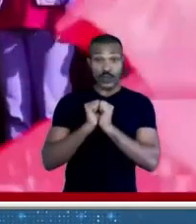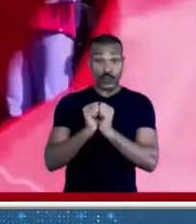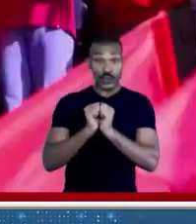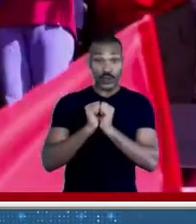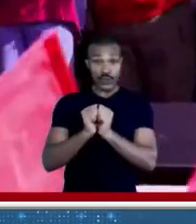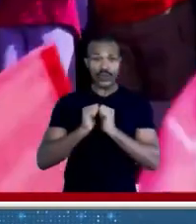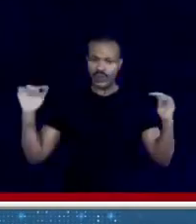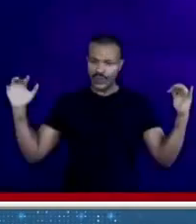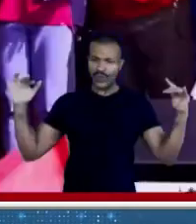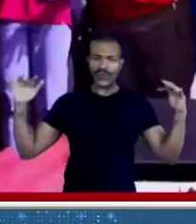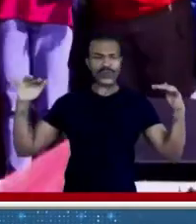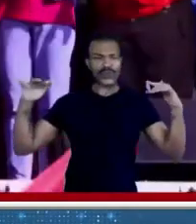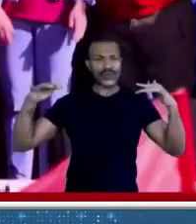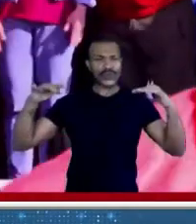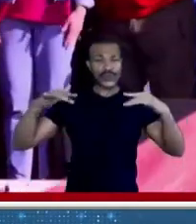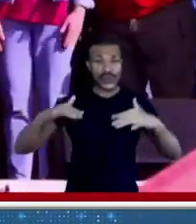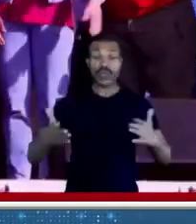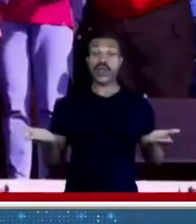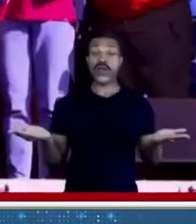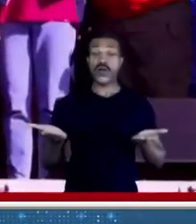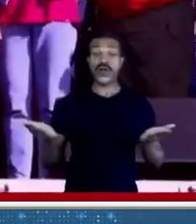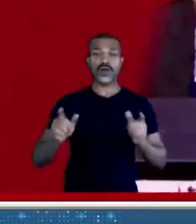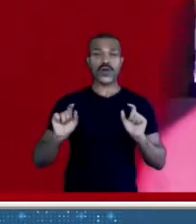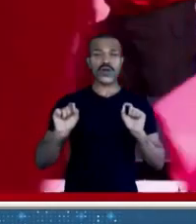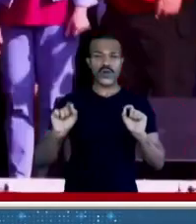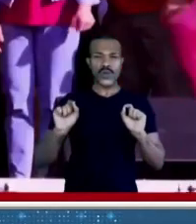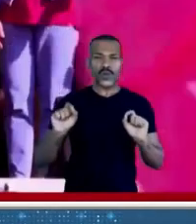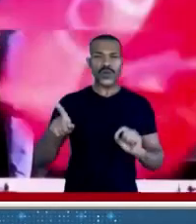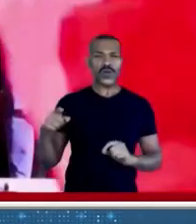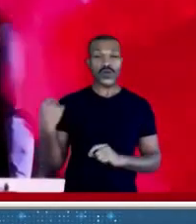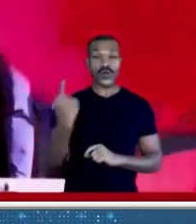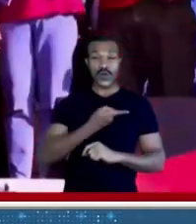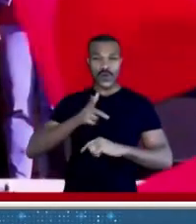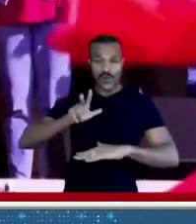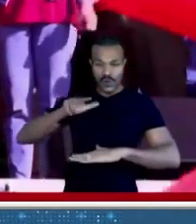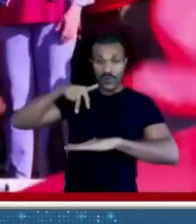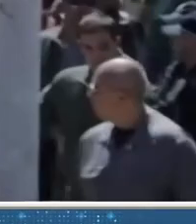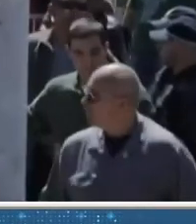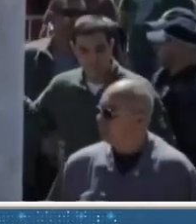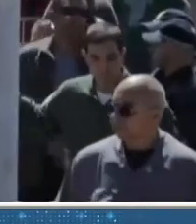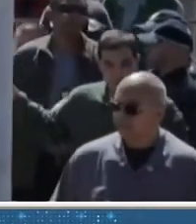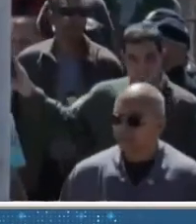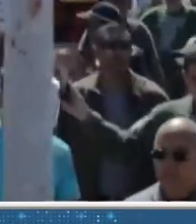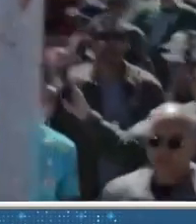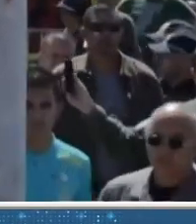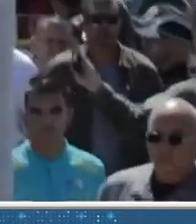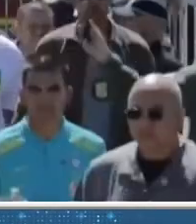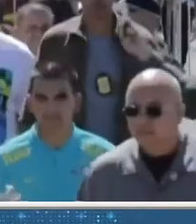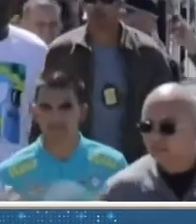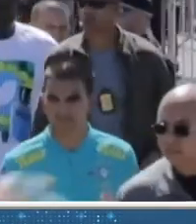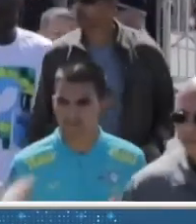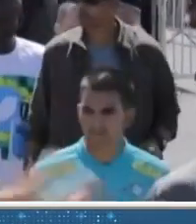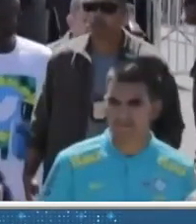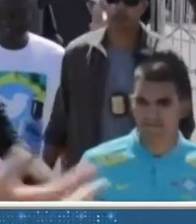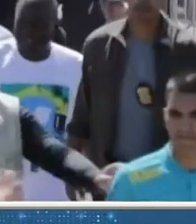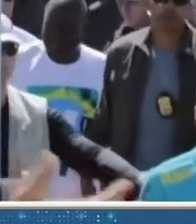o Ciro Gomes, se ele não avançar, a própria Simone. Da mesma forma, o presidente Bolsonaro, com as suas ações de política